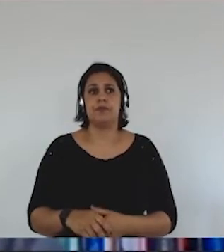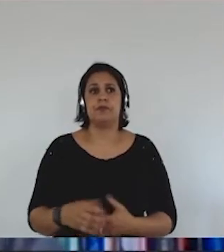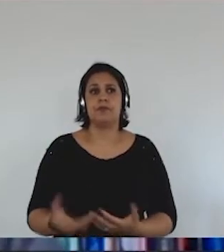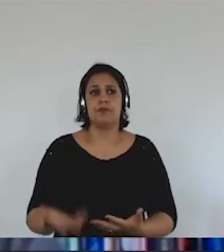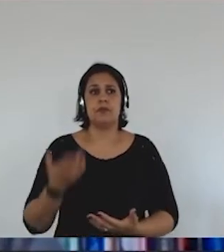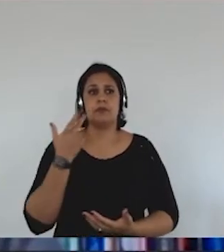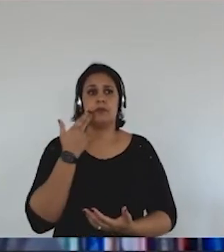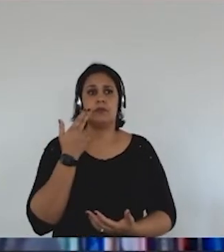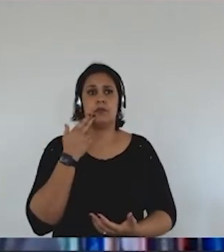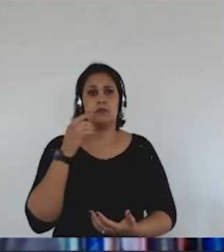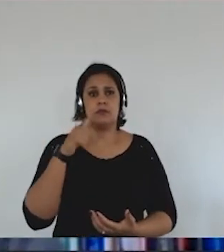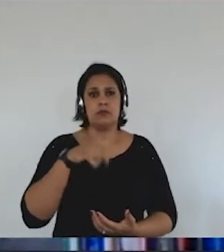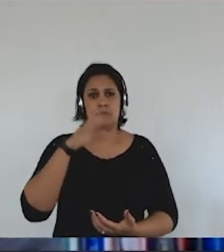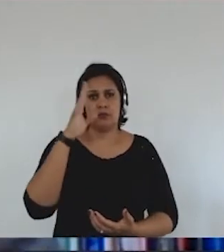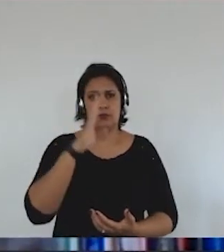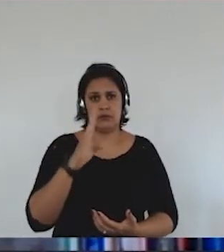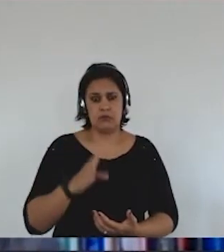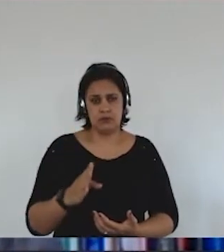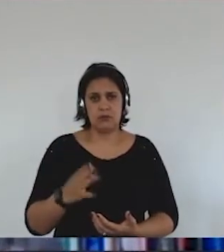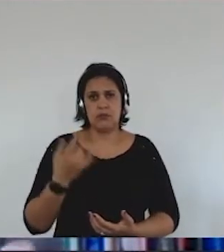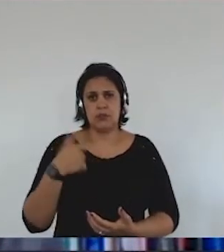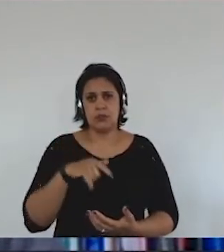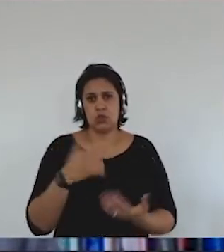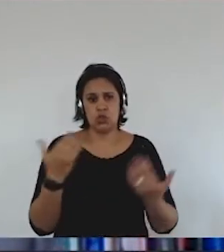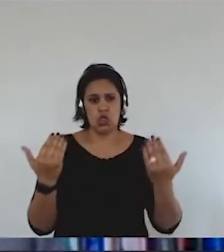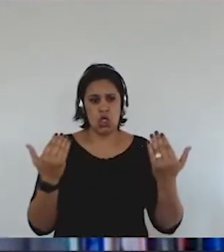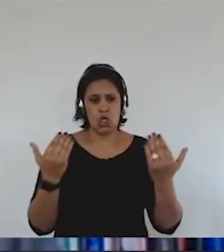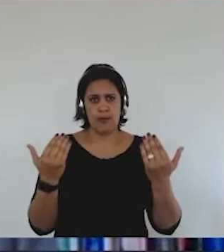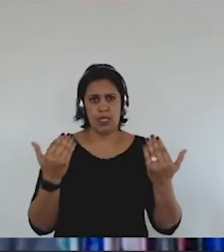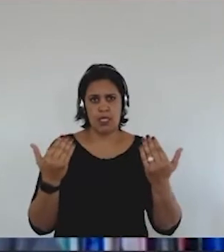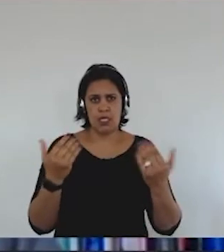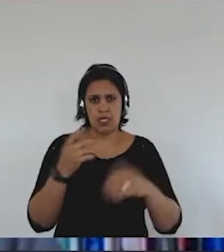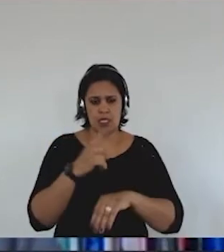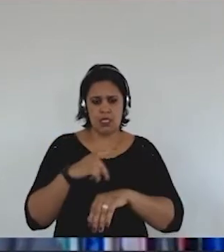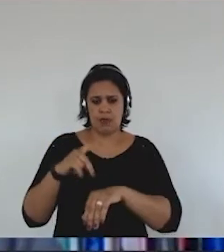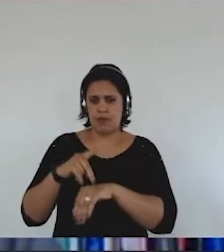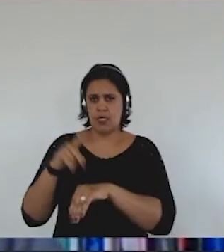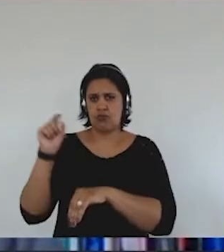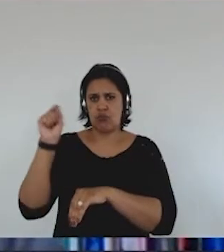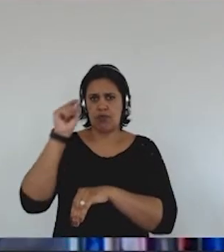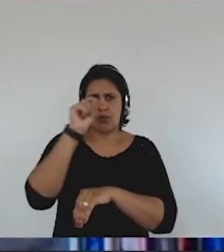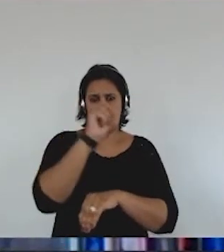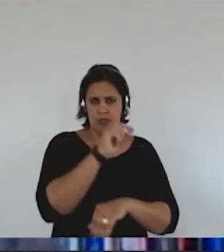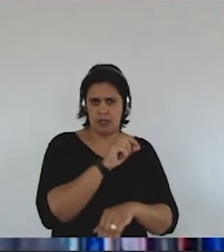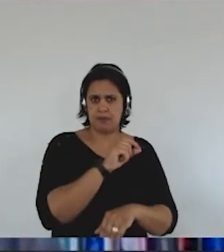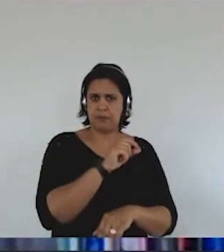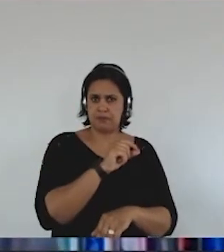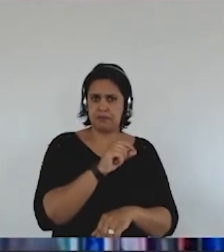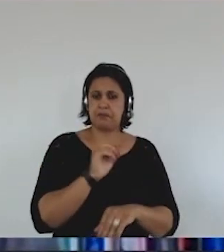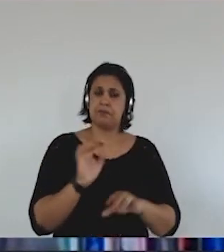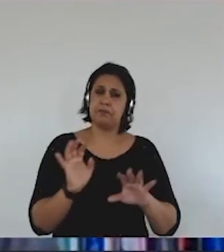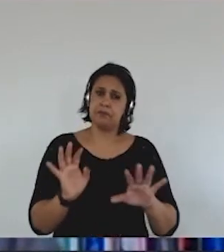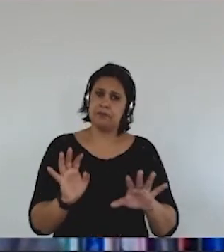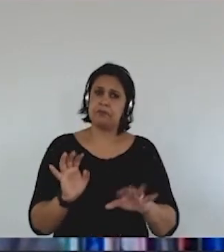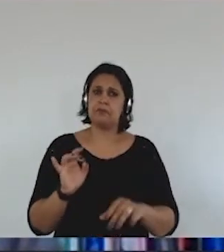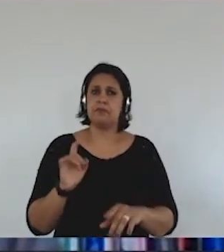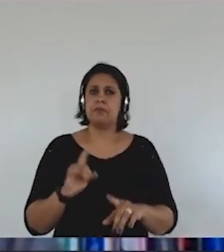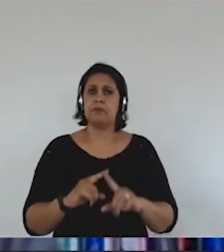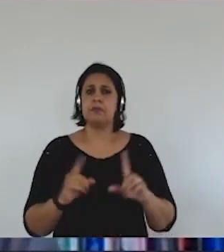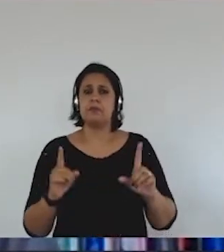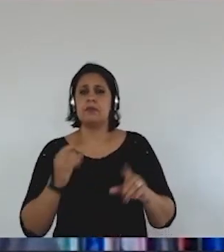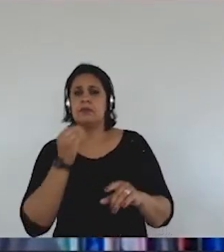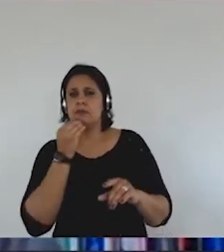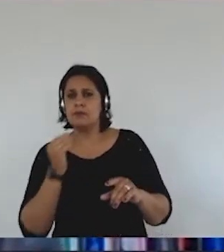gente comparar ou se comparar com outros países, e é nada mais oportuno do que comparar